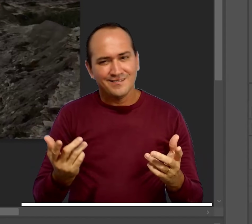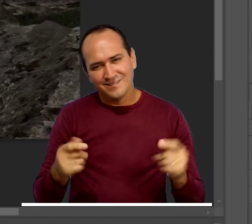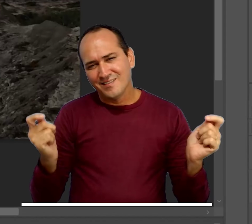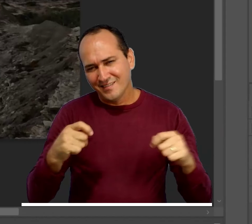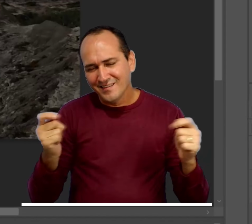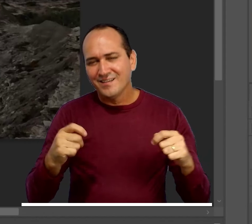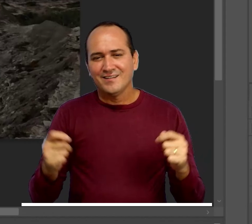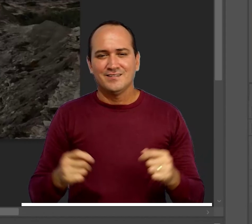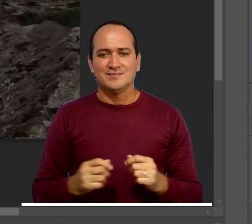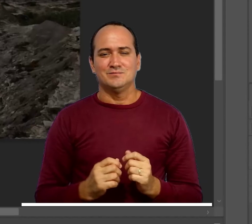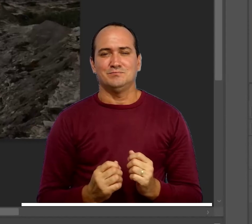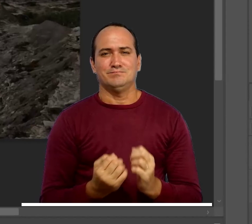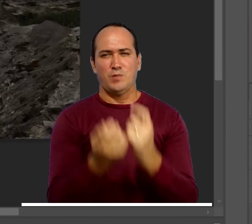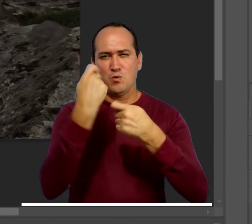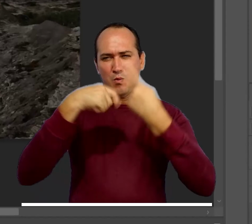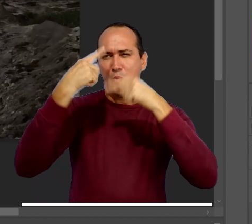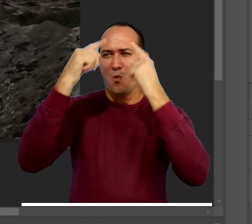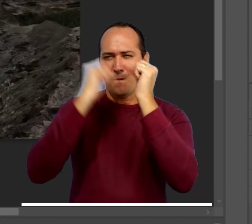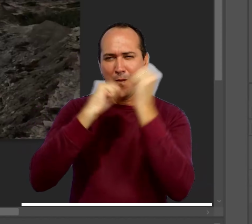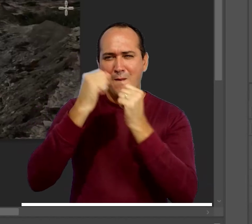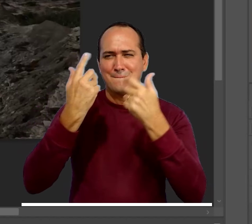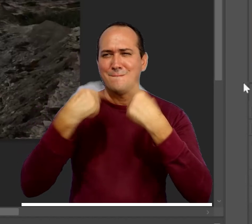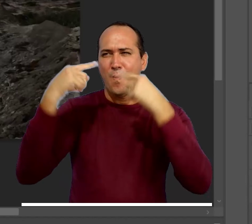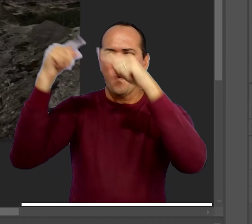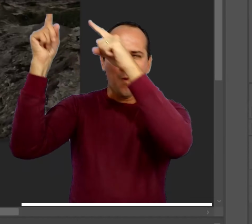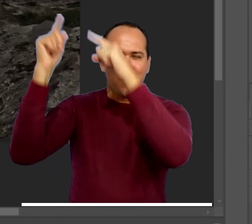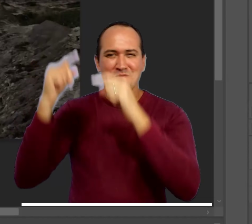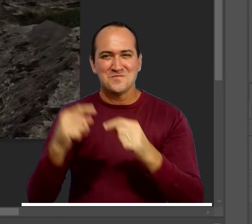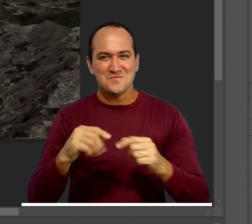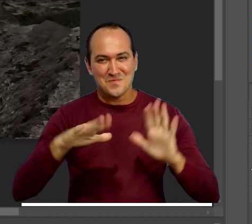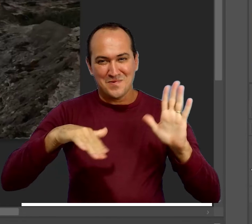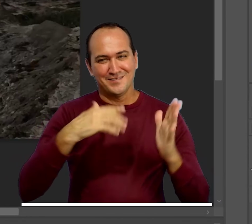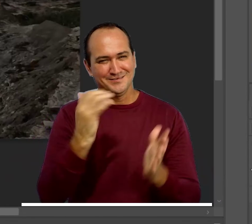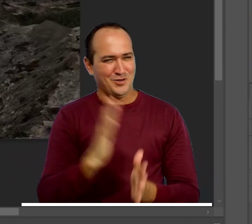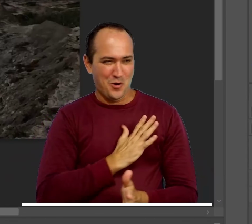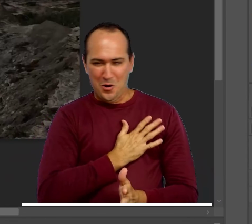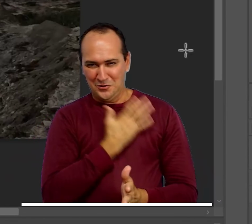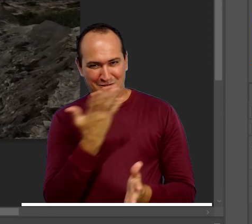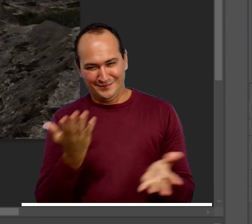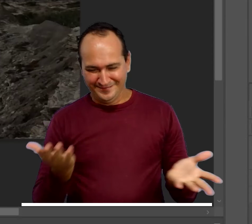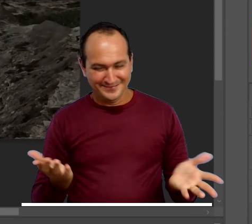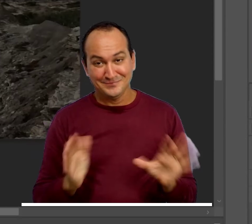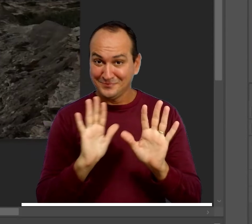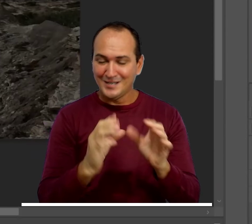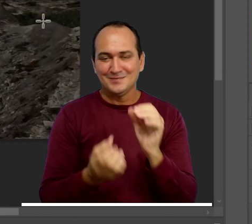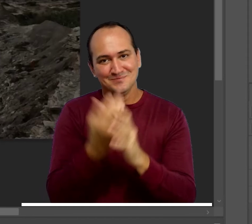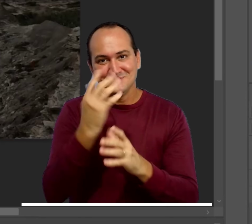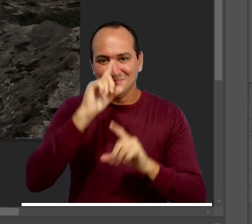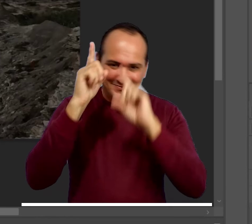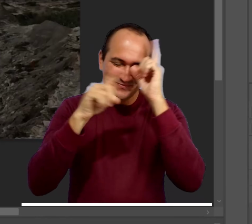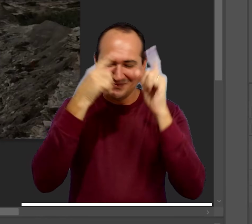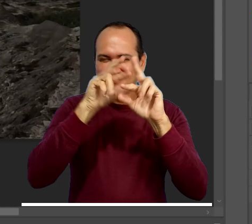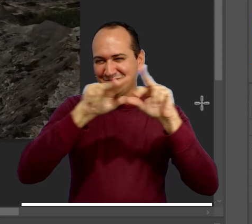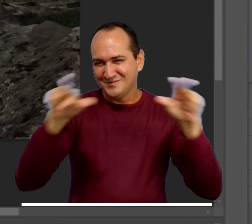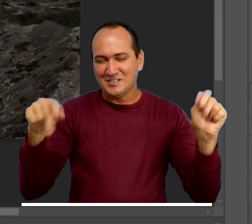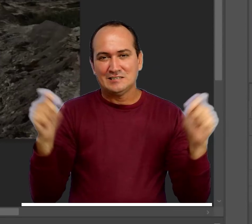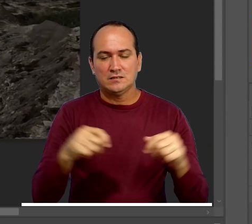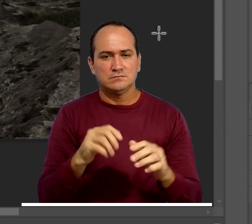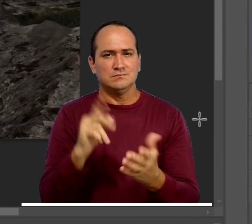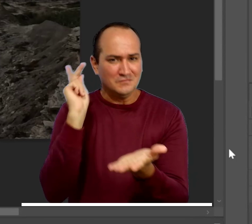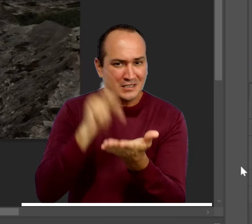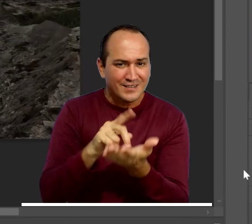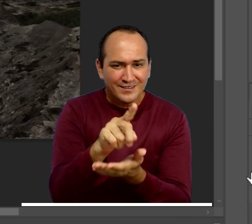com usinas nucleares aqui à beira-mar, coisa horrorosa. Mas enfim, a gente poderia criar várias possibilidades, ó, porque isso aqui, nada